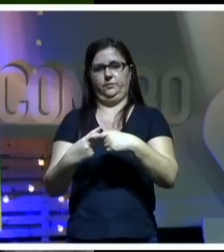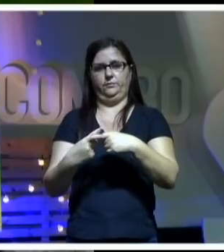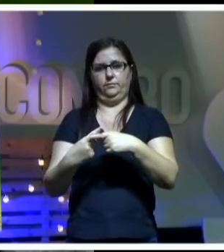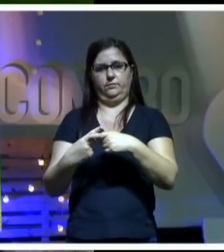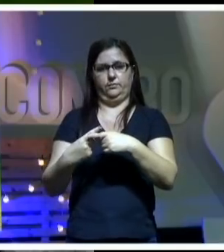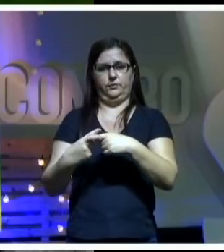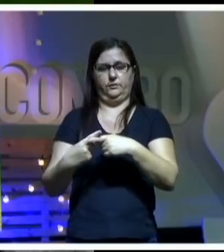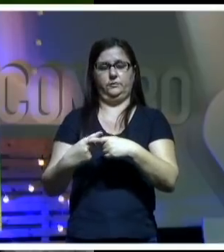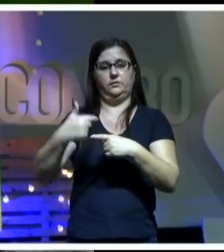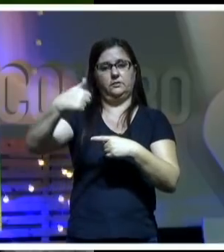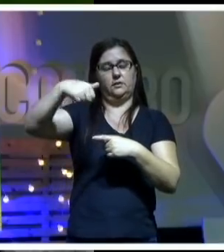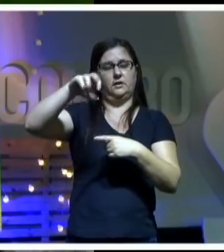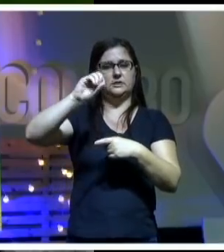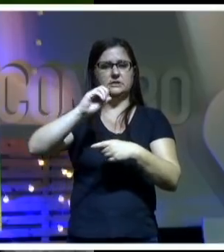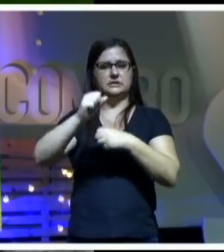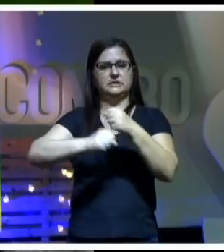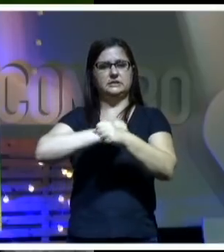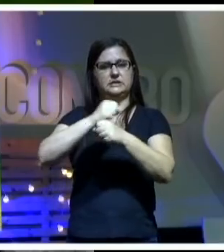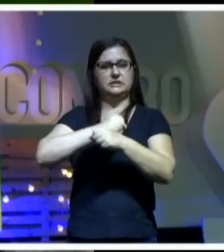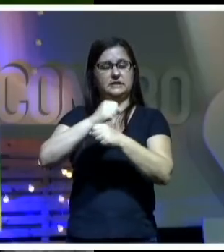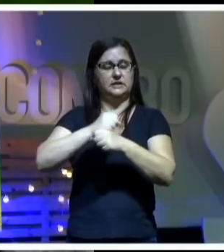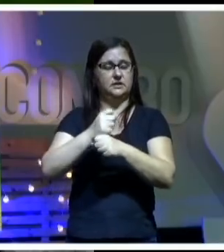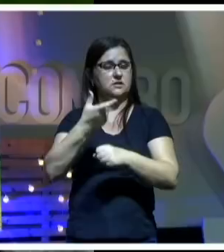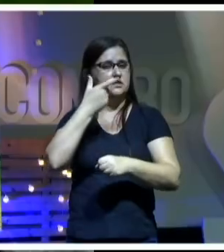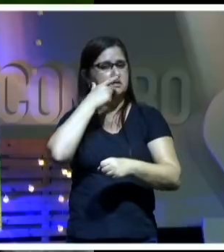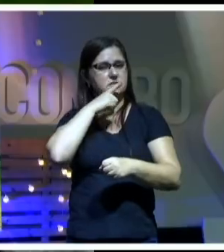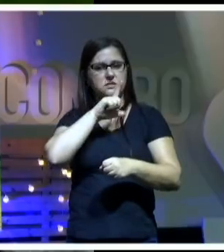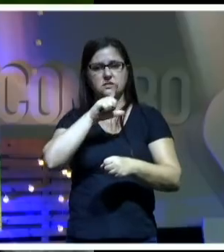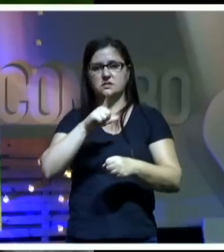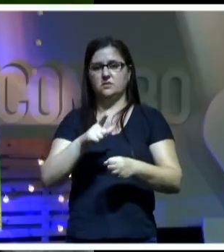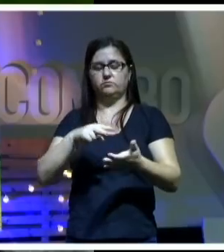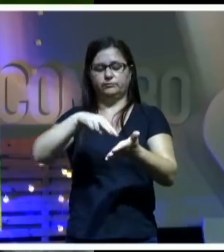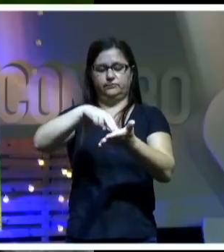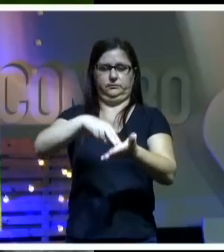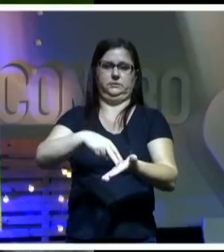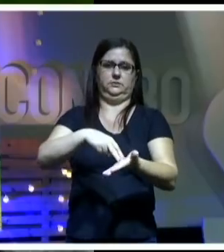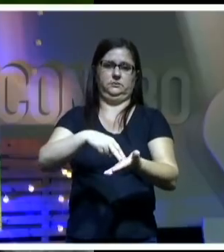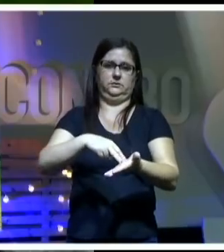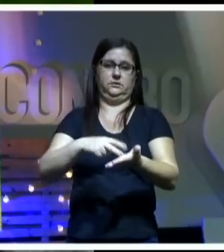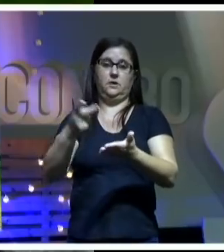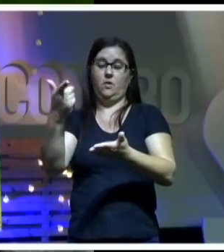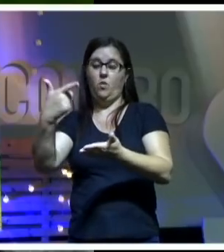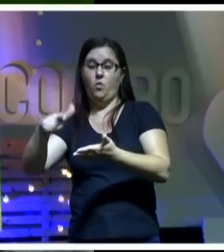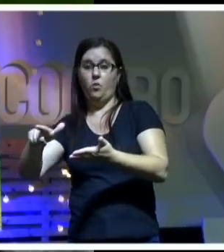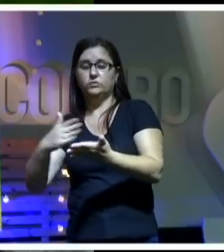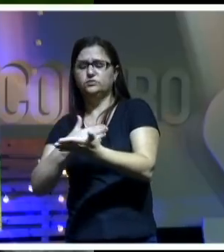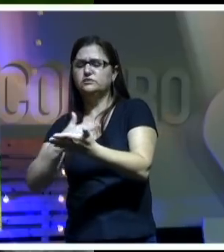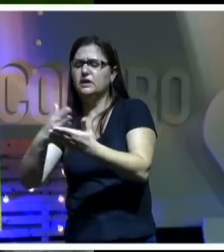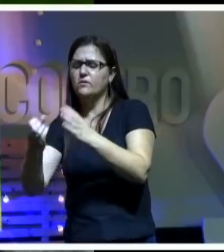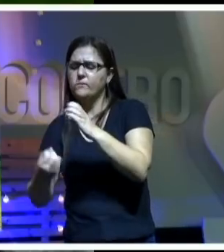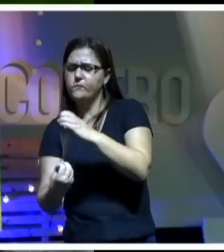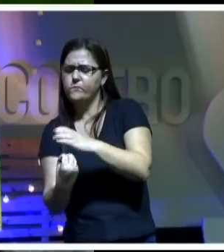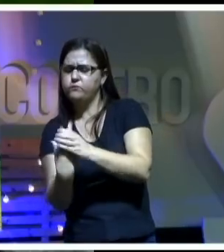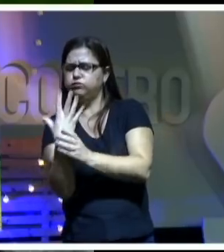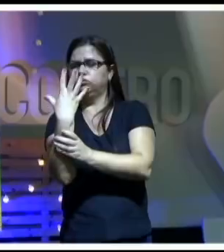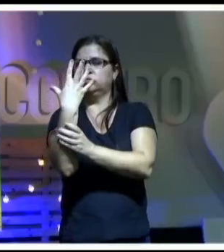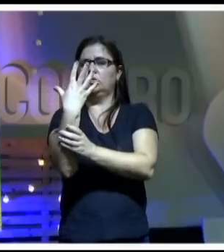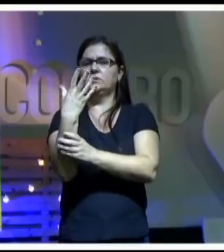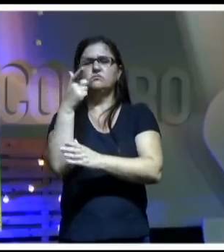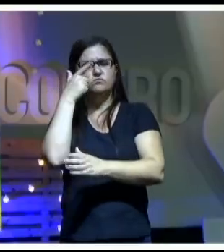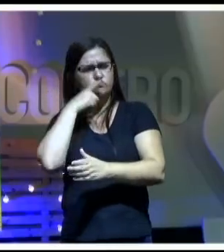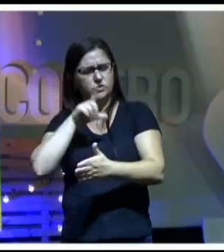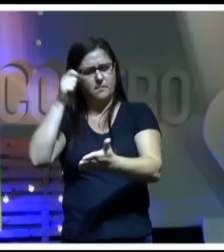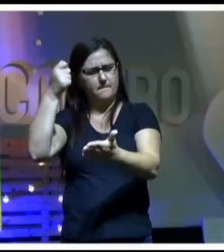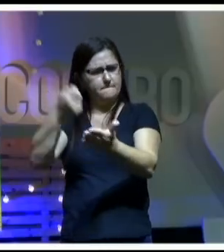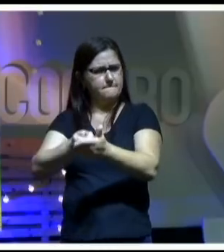longo desses 70 anos não foi sustentável um modelo enquanto o outro está se mostrando sustentável william